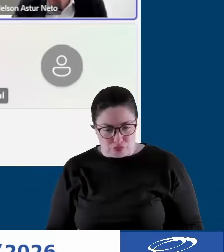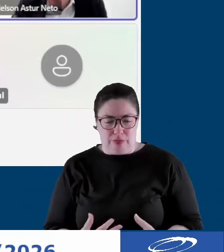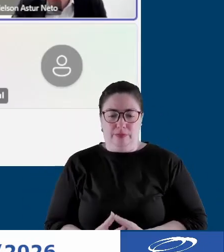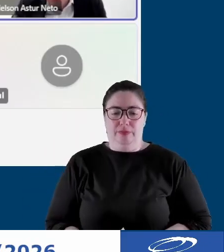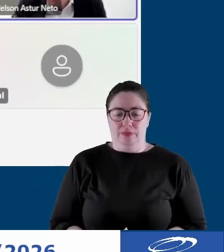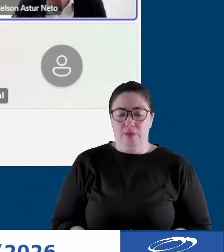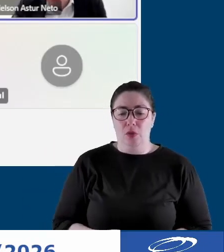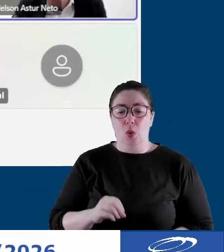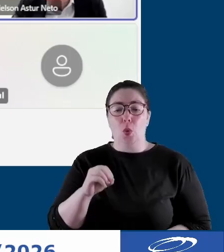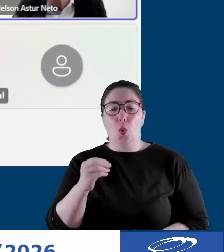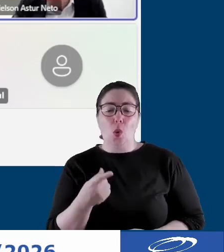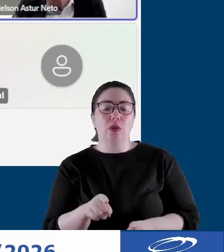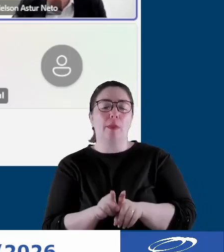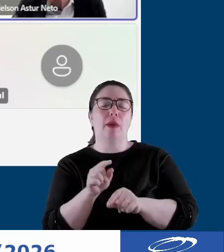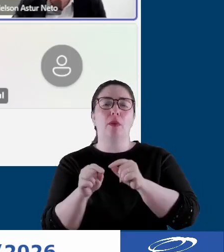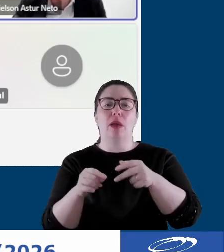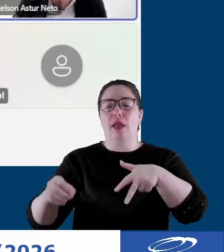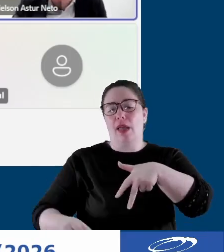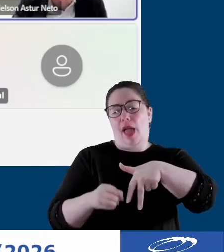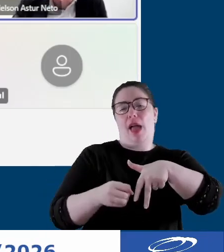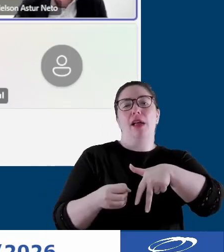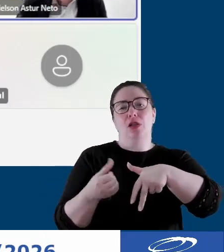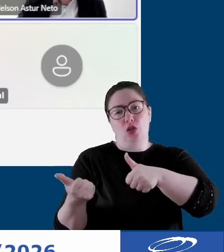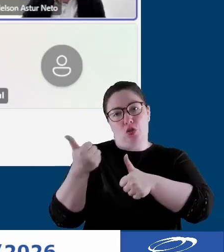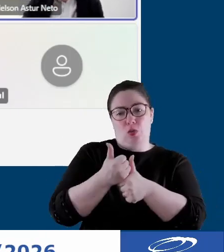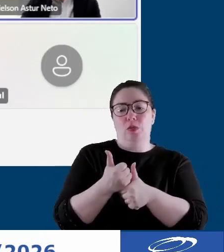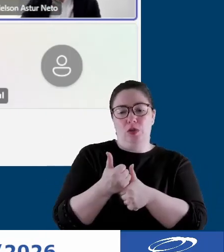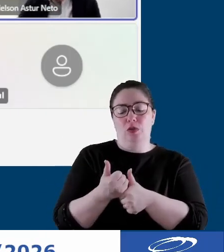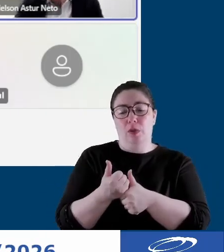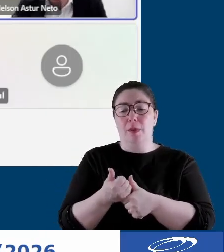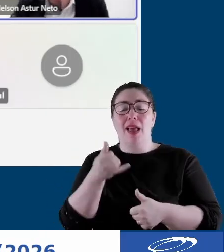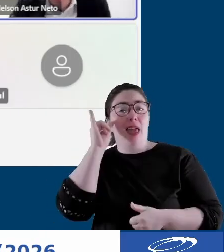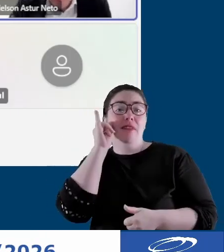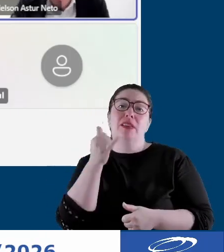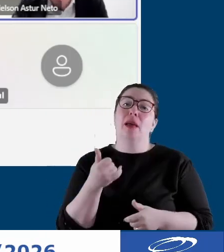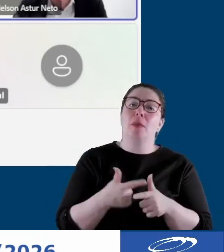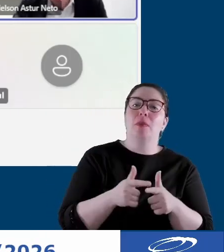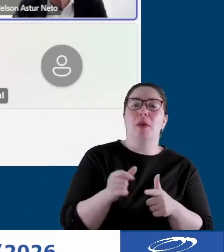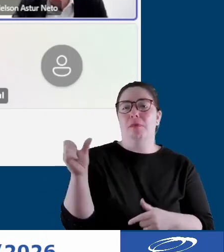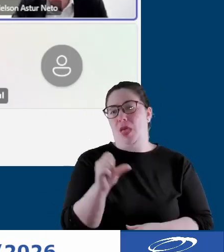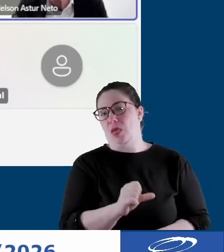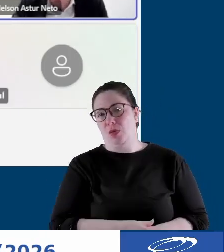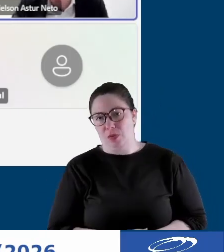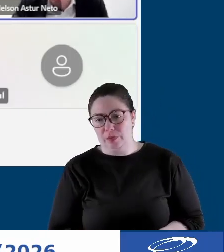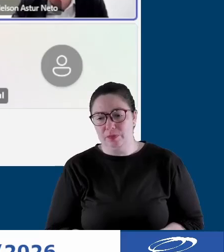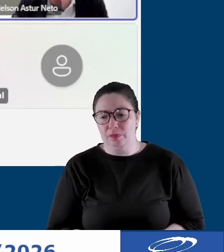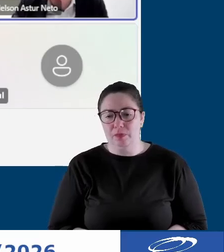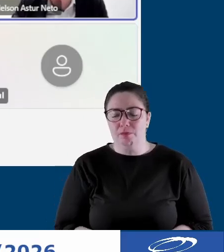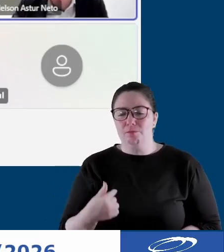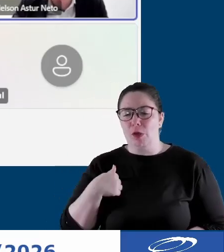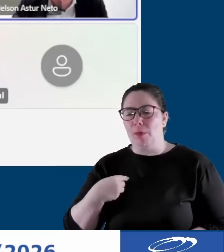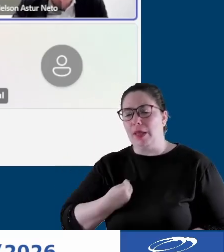para evitar o colapso total e um problema neurológico. Eu participei de um estudo que a gente fez também aqui na